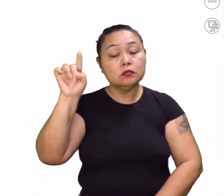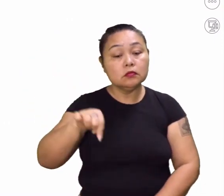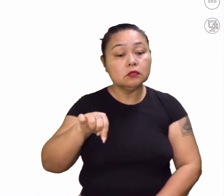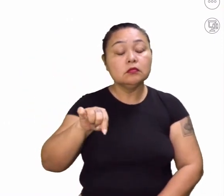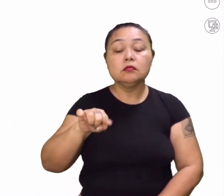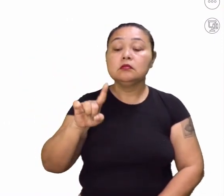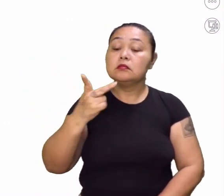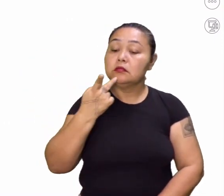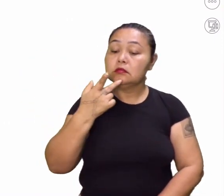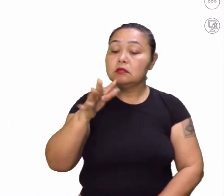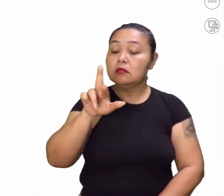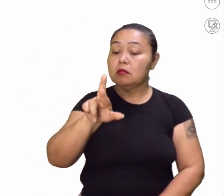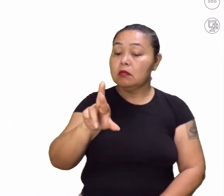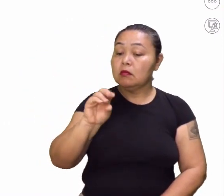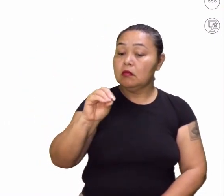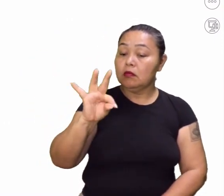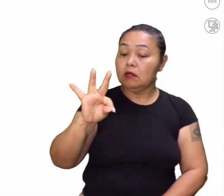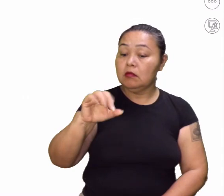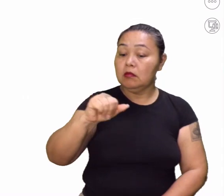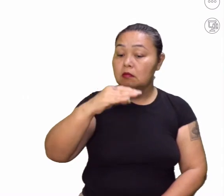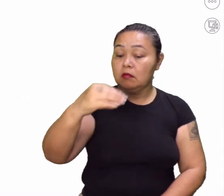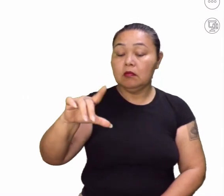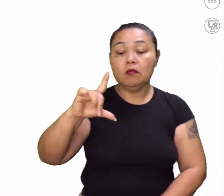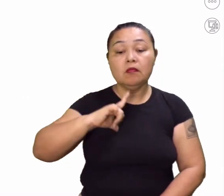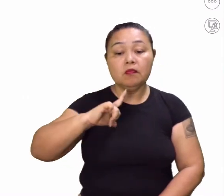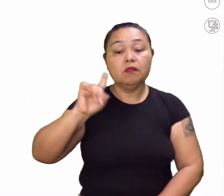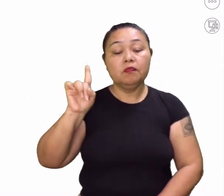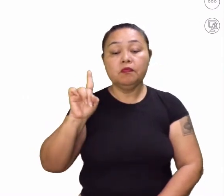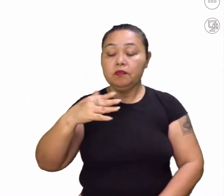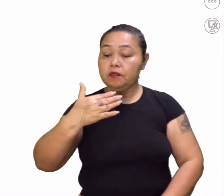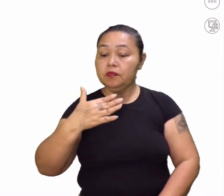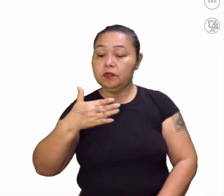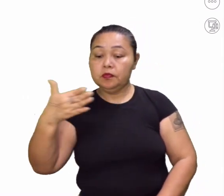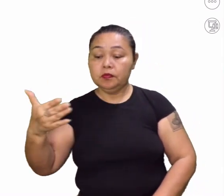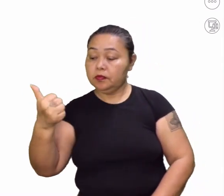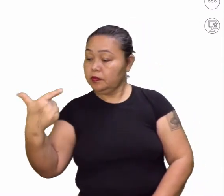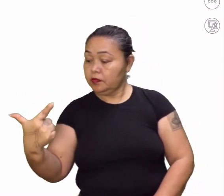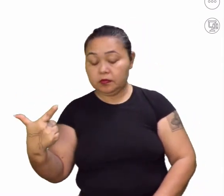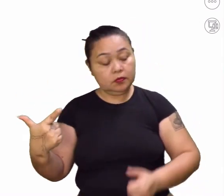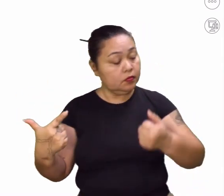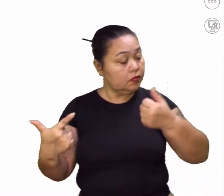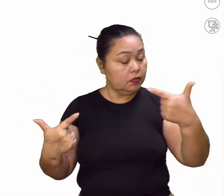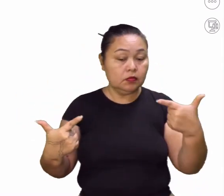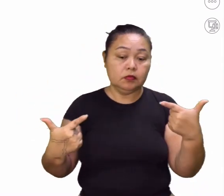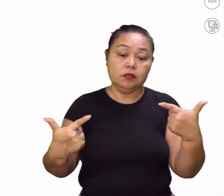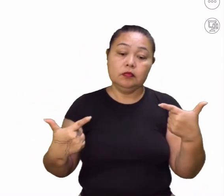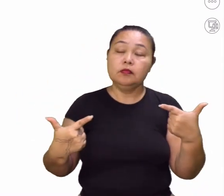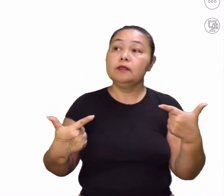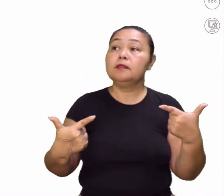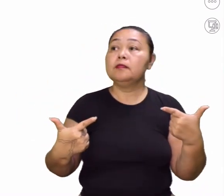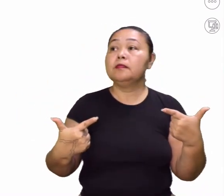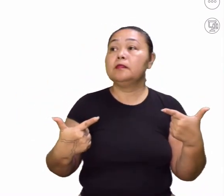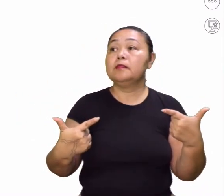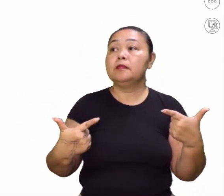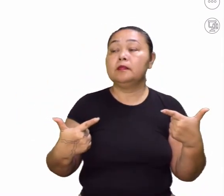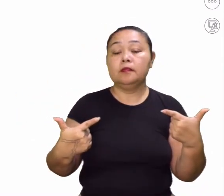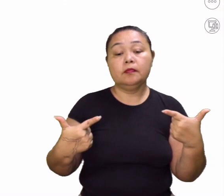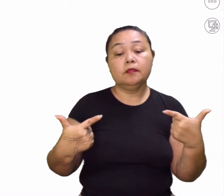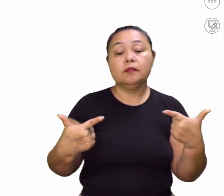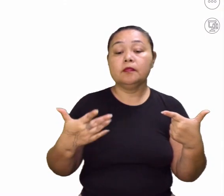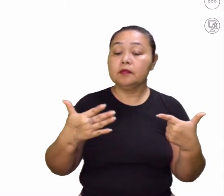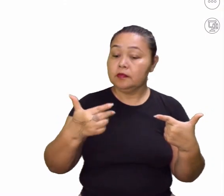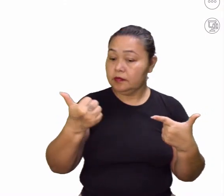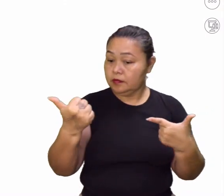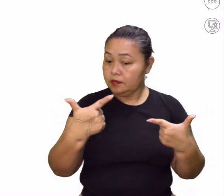da rotação na influência aí dos fusos. Então, a gente tem 12 fusos a